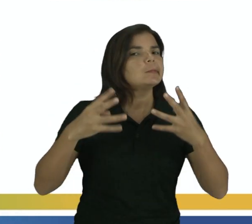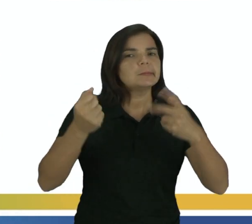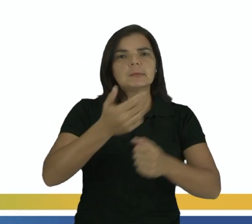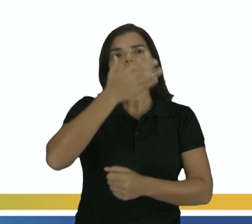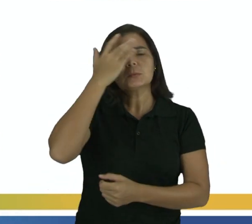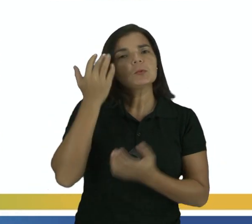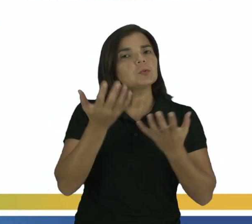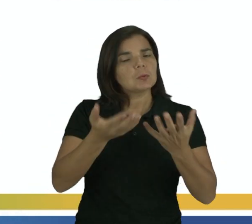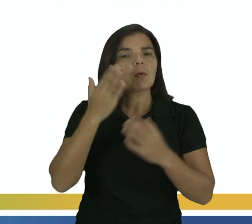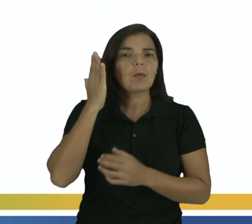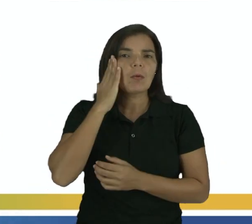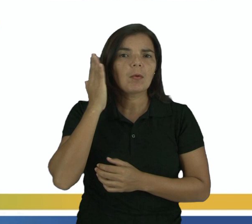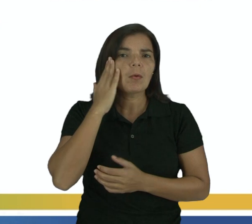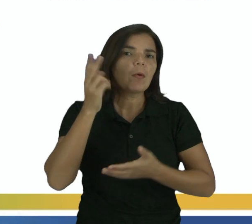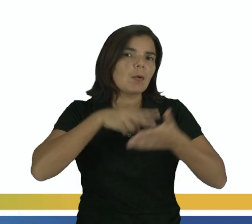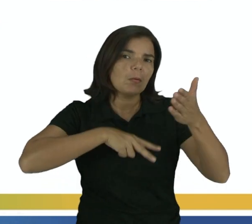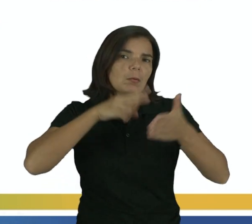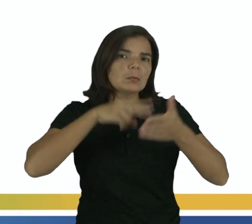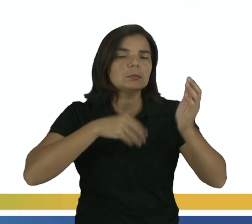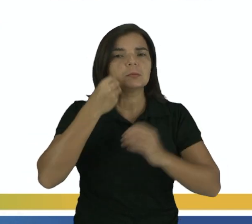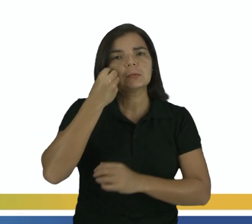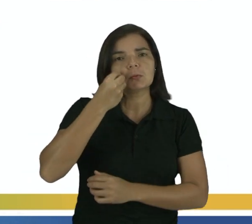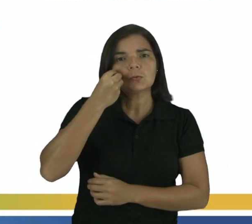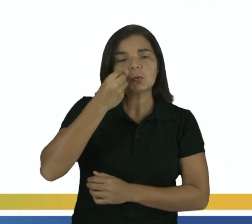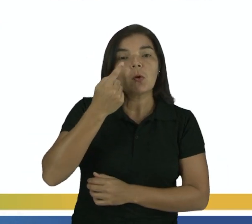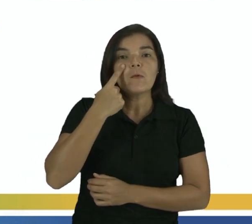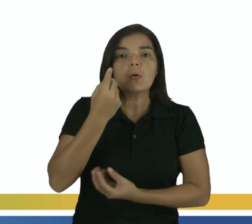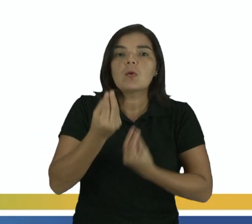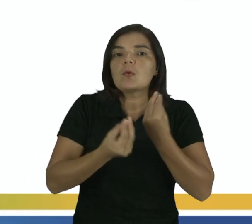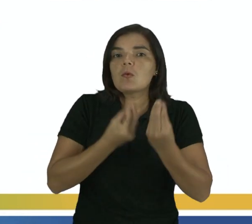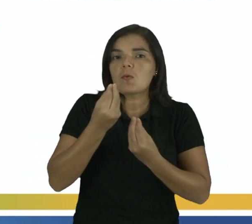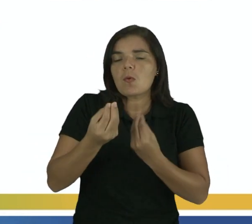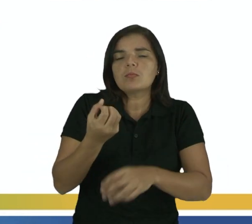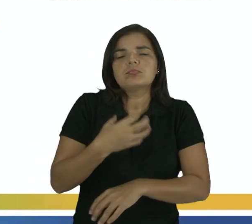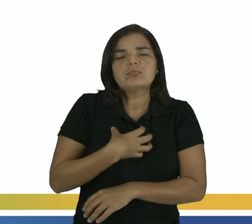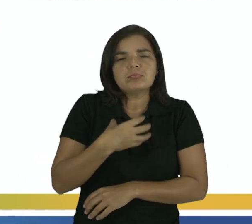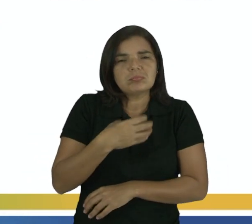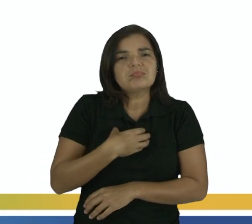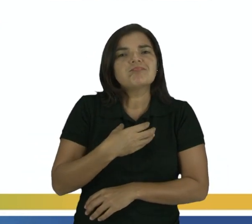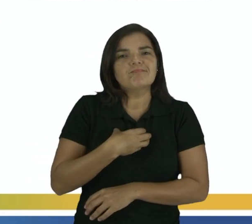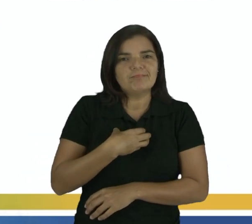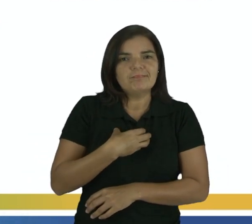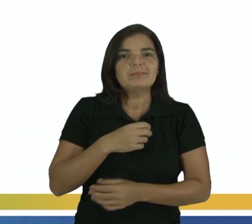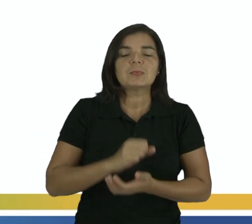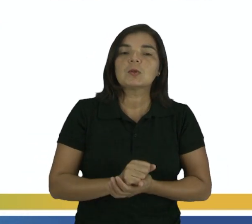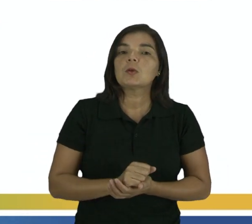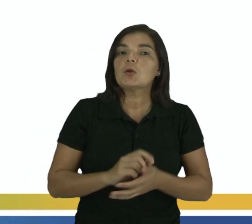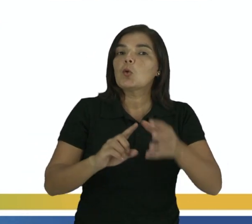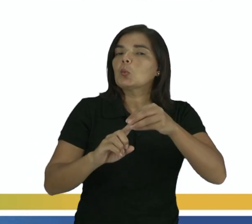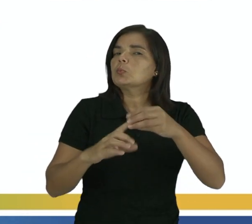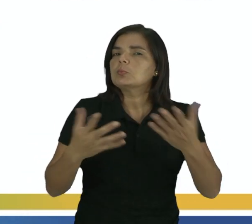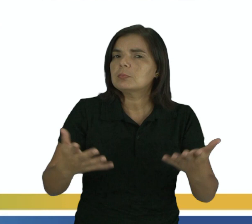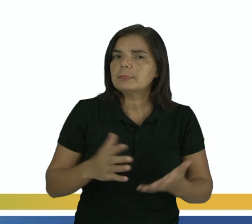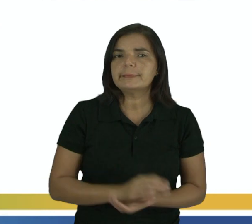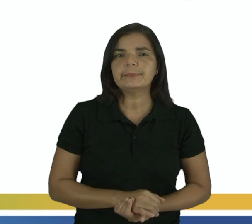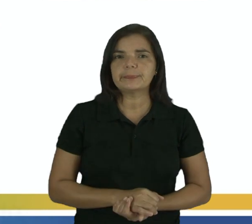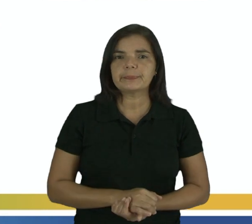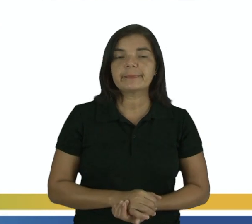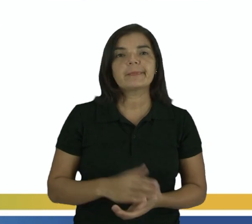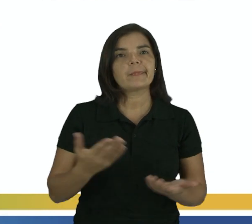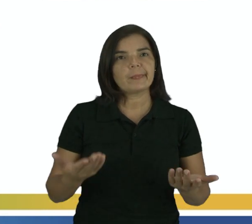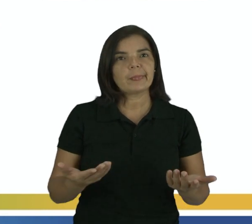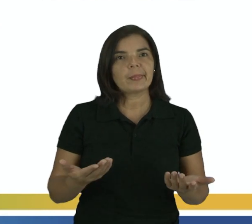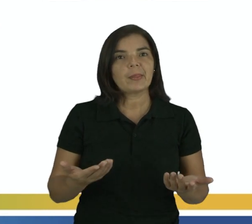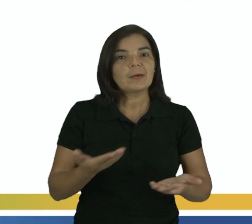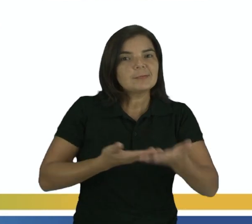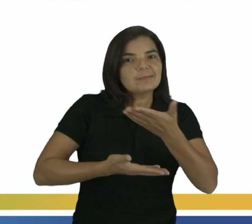pessoas que querem entender e ler um pouquinho dessa experiência, ver como a pessoa se sentiu, o que ela passou. E qual o objetivo? meramente